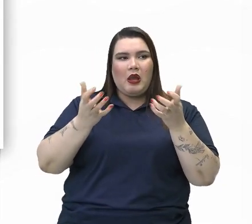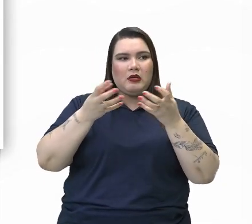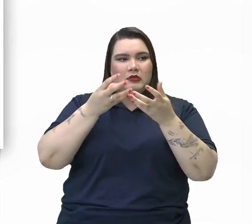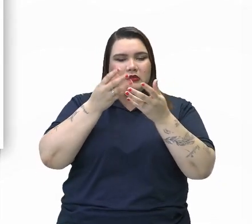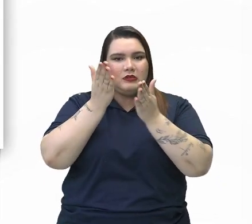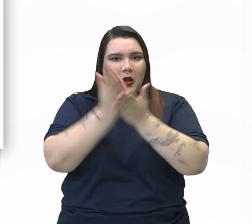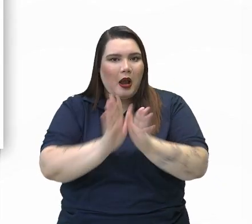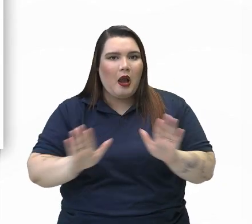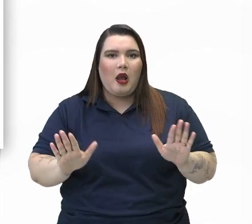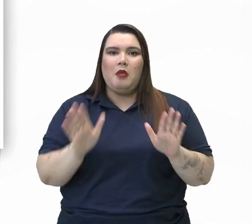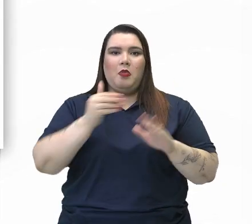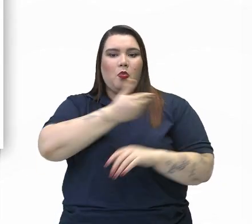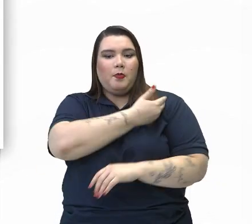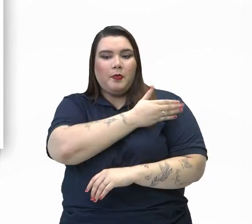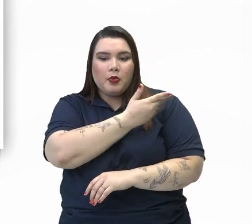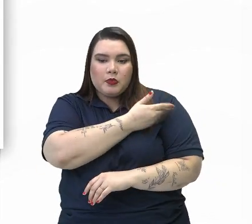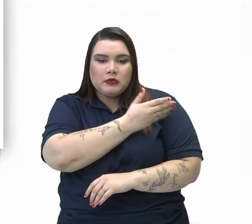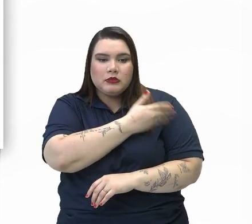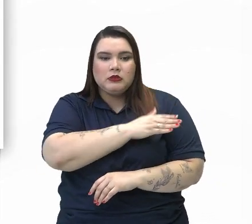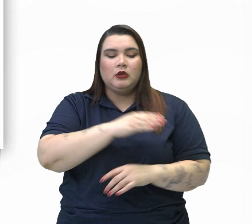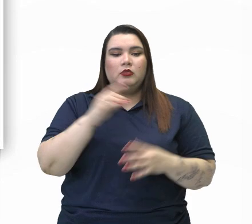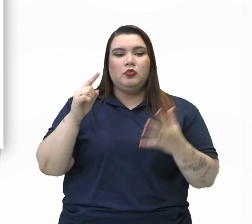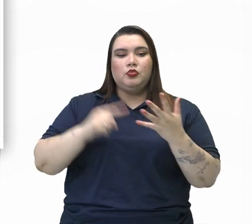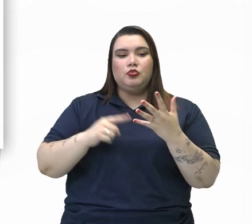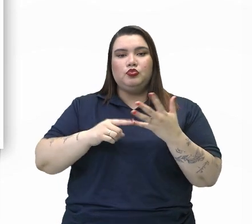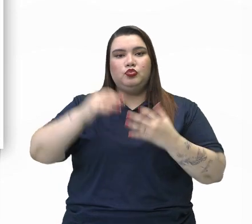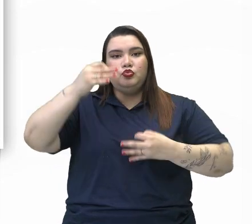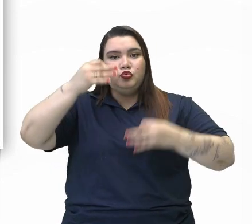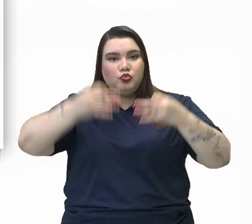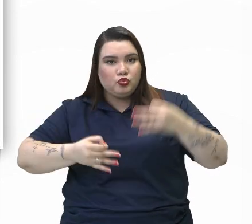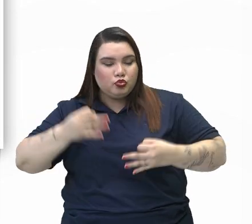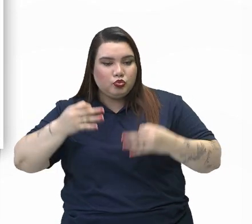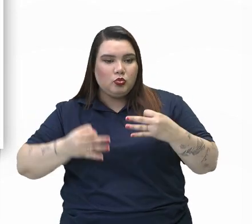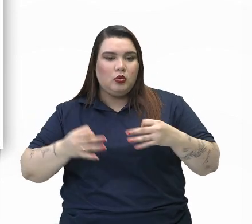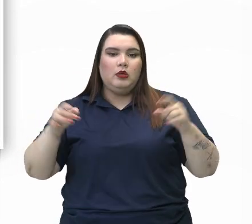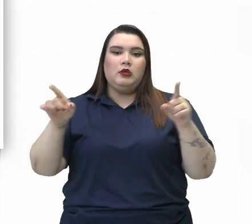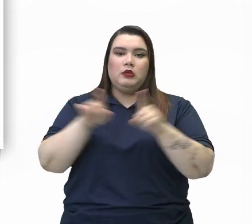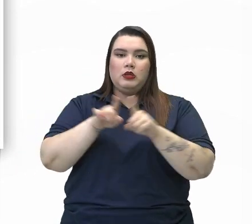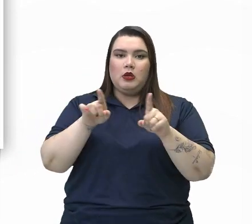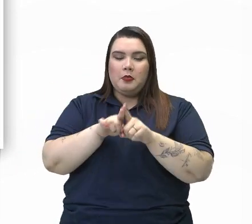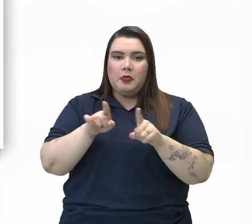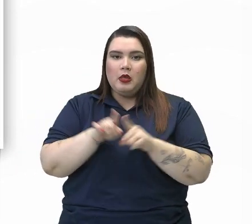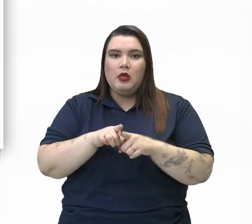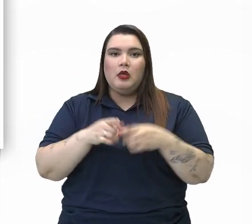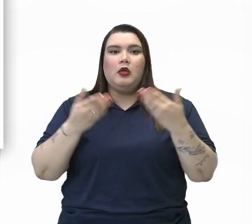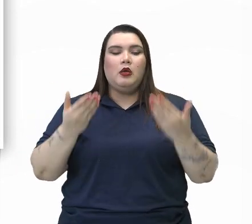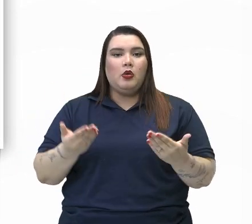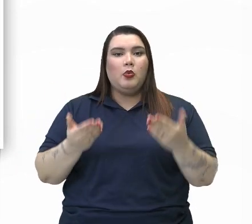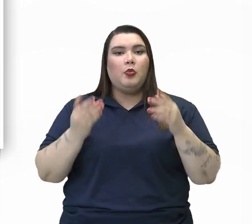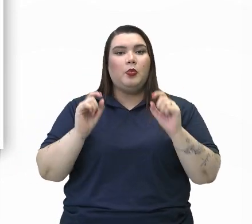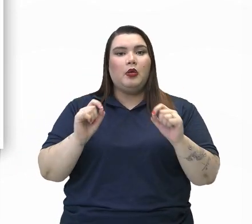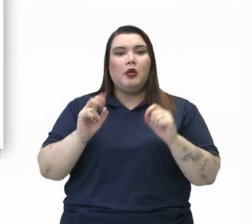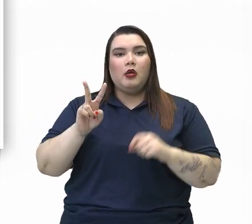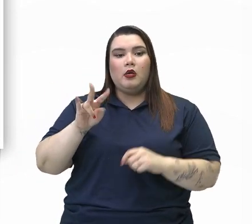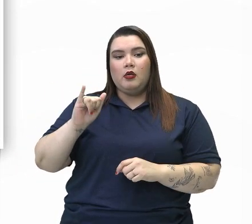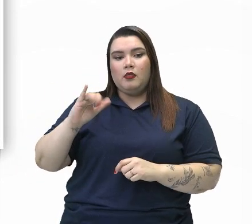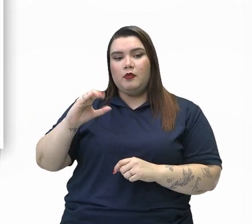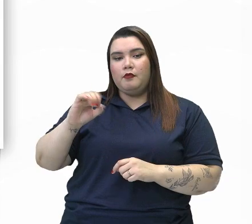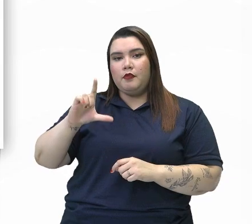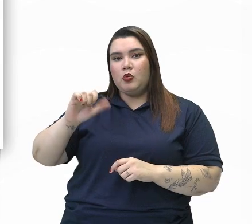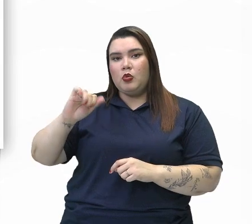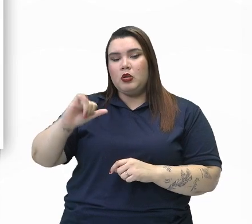discriminação, justice, que é a justiça, e violation, que é a violação, por exemplo, de